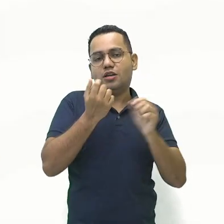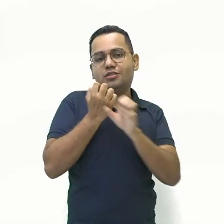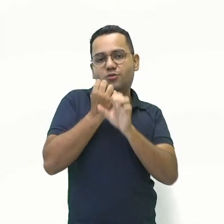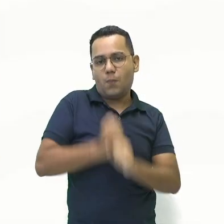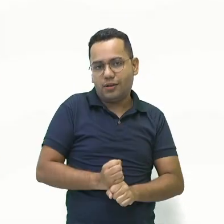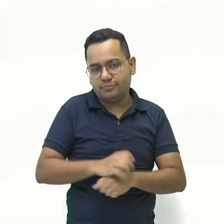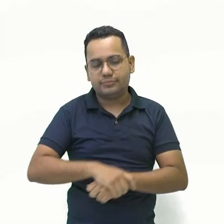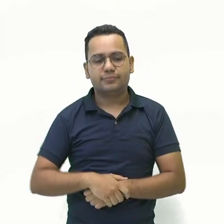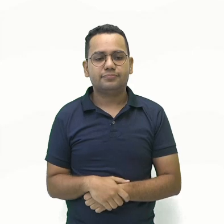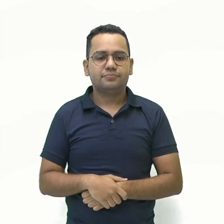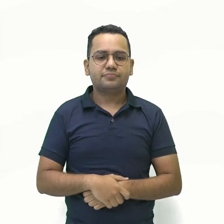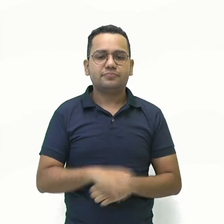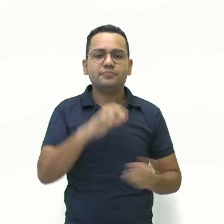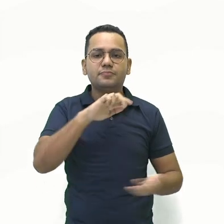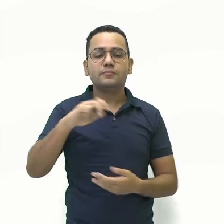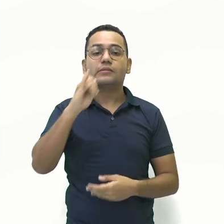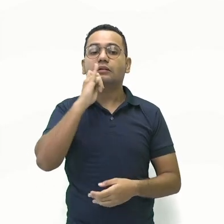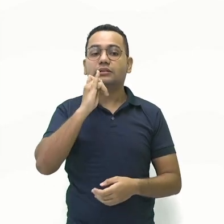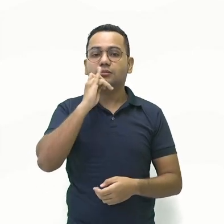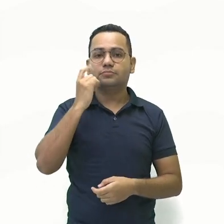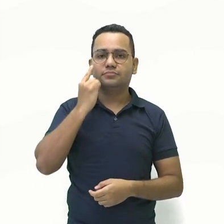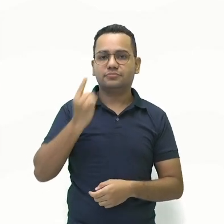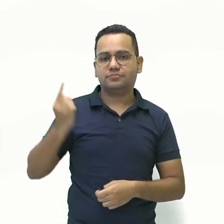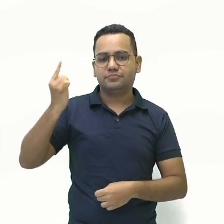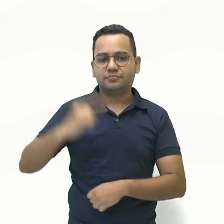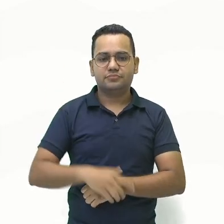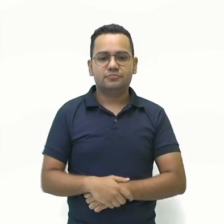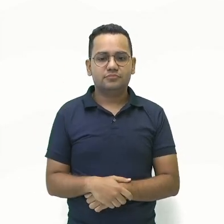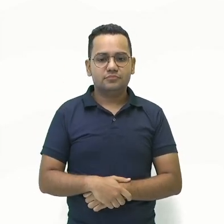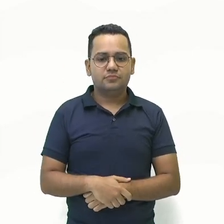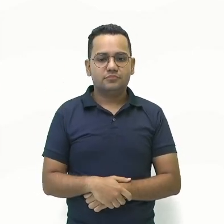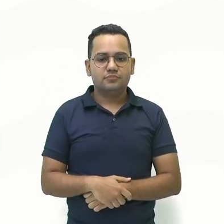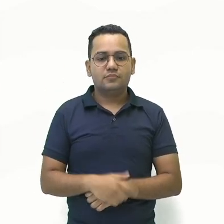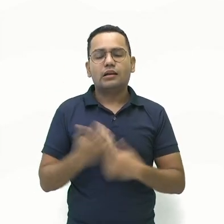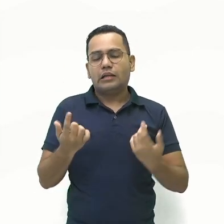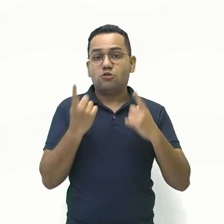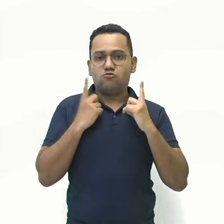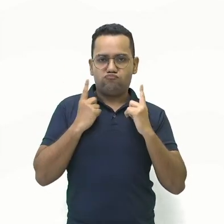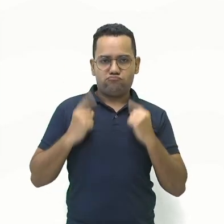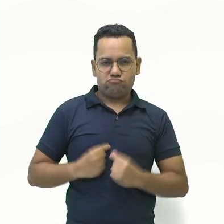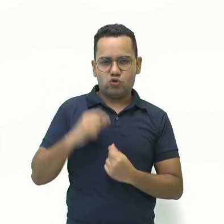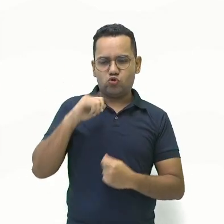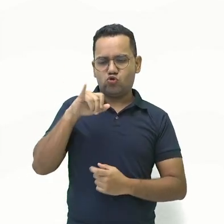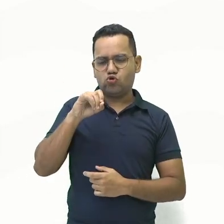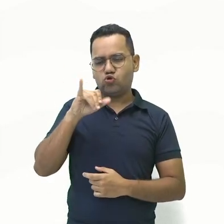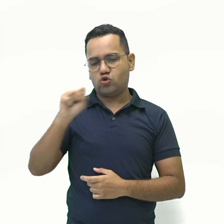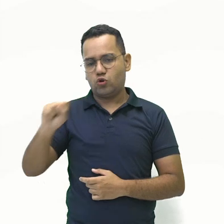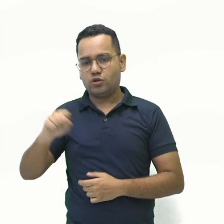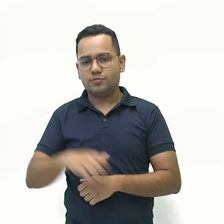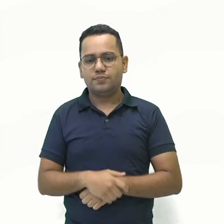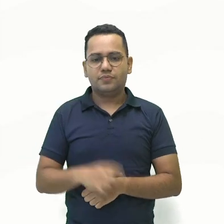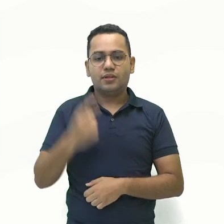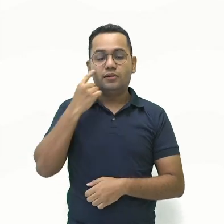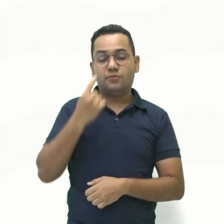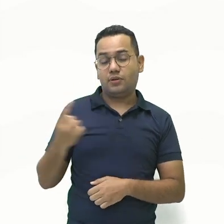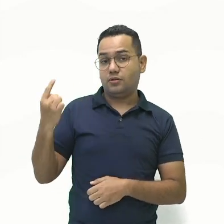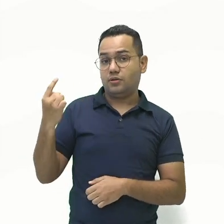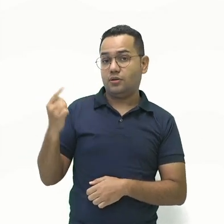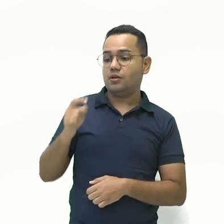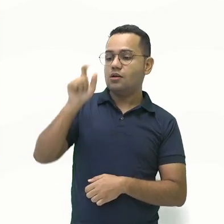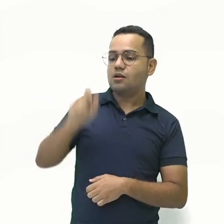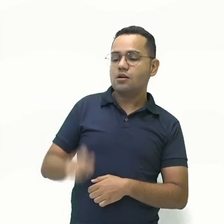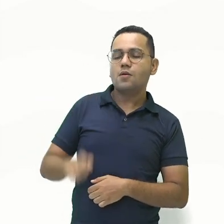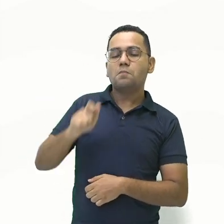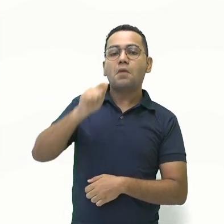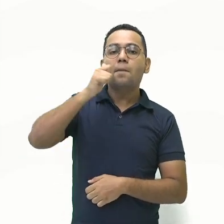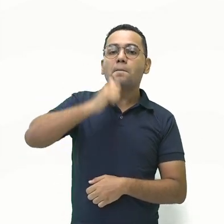um exemplo só, né, de propaganda. Tem aí uma propaganda de joias e a gente tem aqui duas atrizes, né, uma mãe representando uma mãe